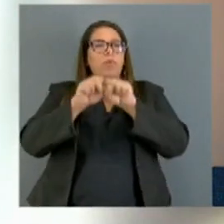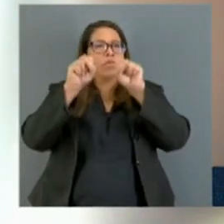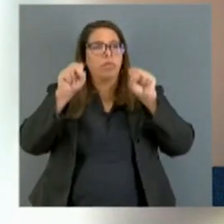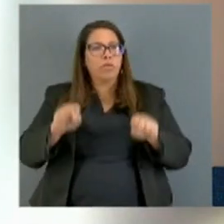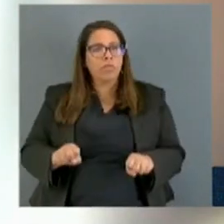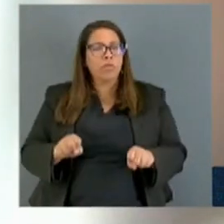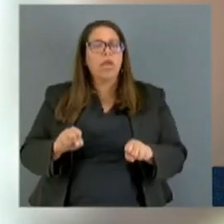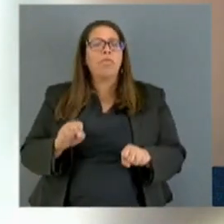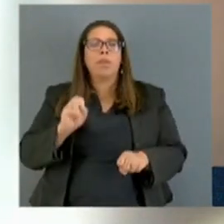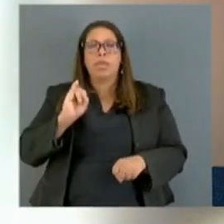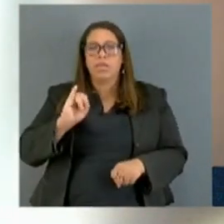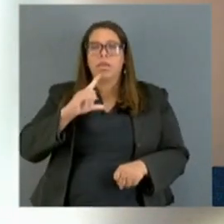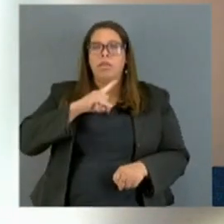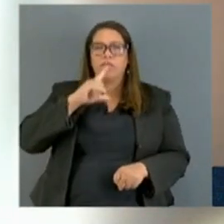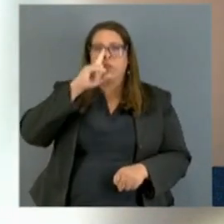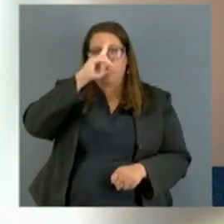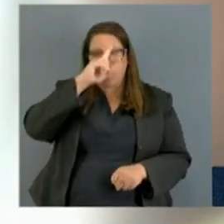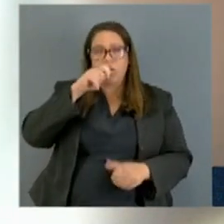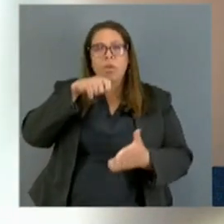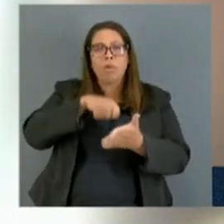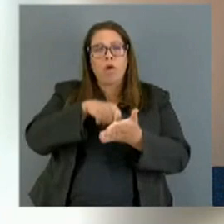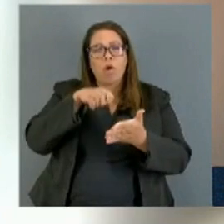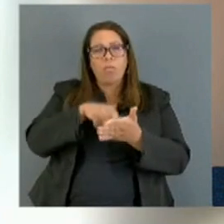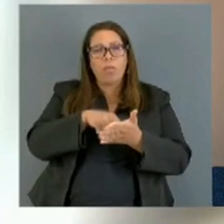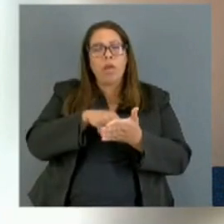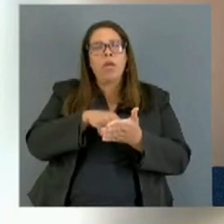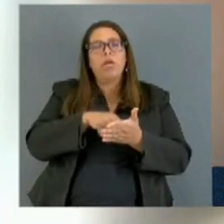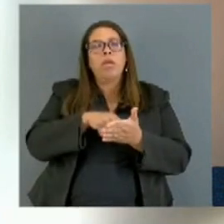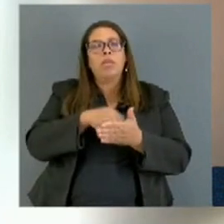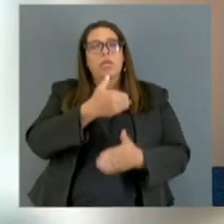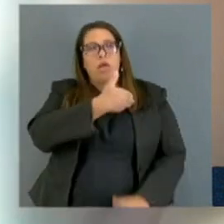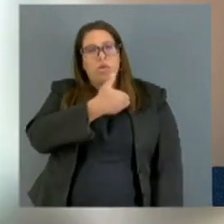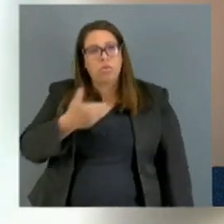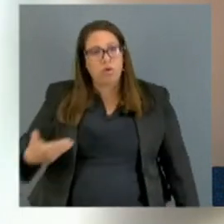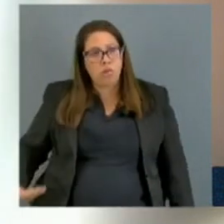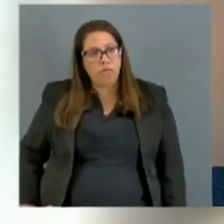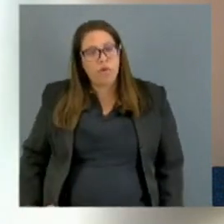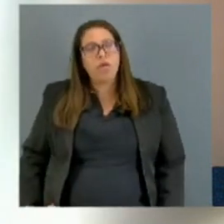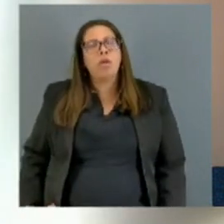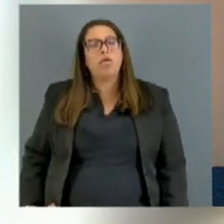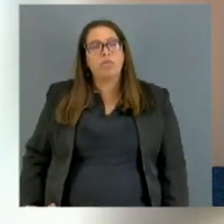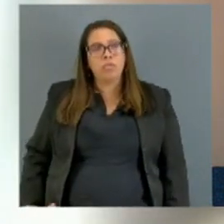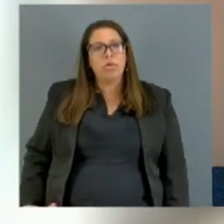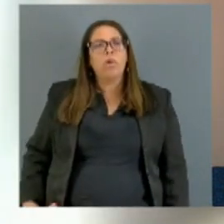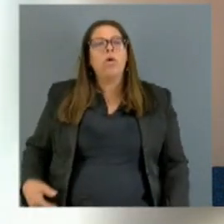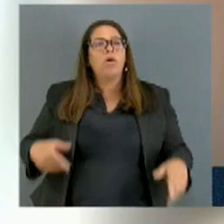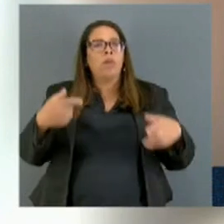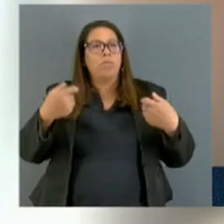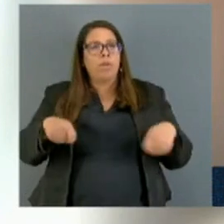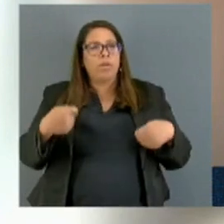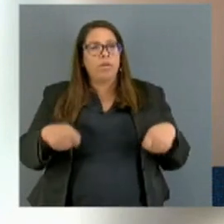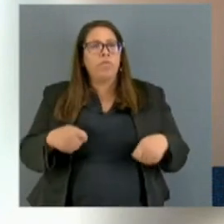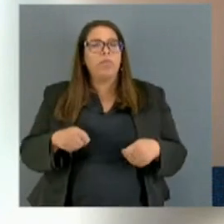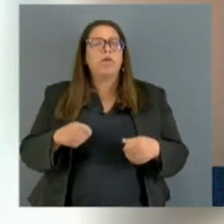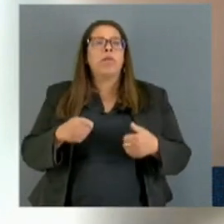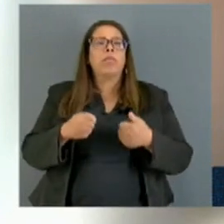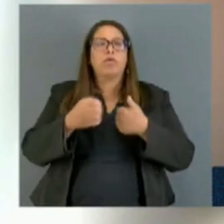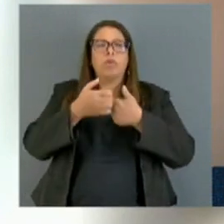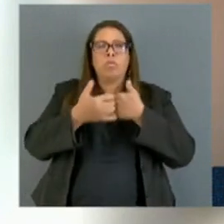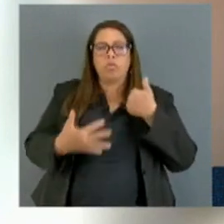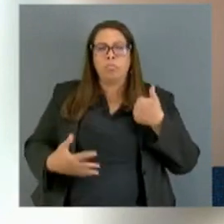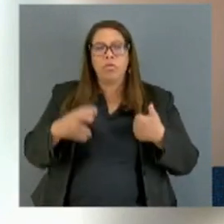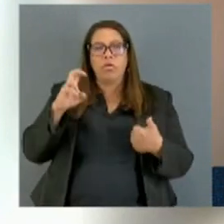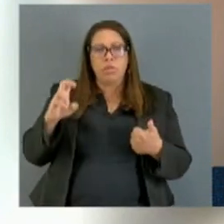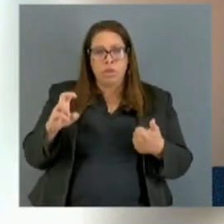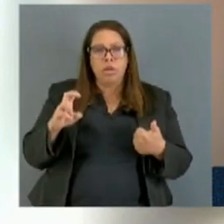seção 2, além das obrigações específicas para o poder público na seção 3 e para as IAs de propósito geral e generativos na seção 5. Nesse